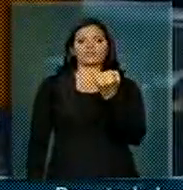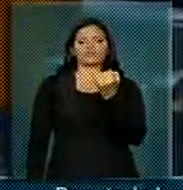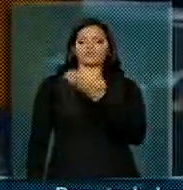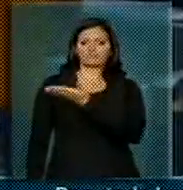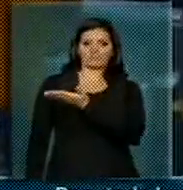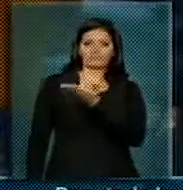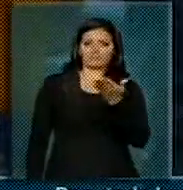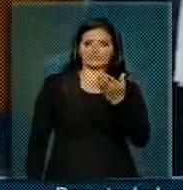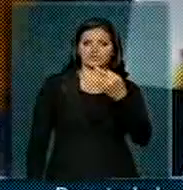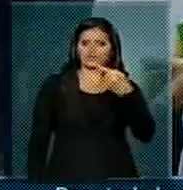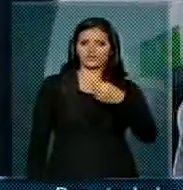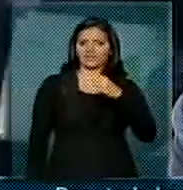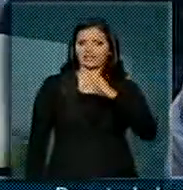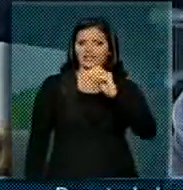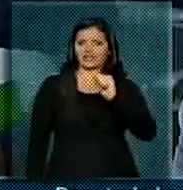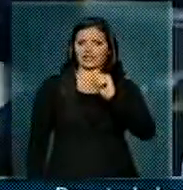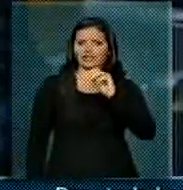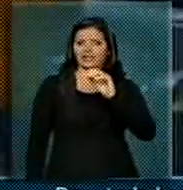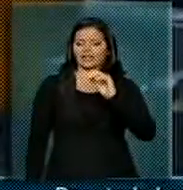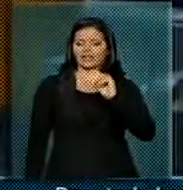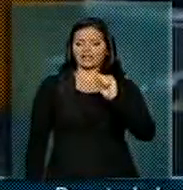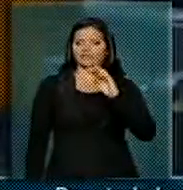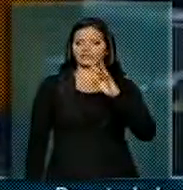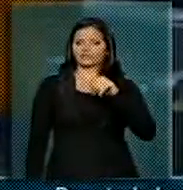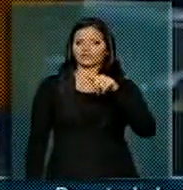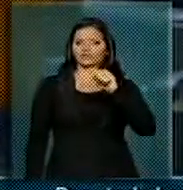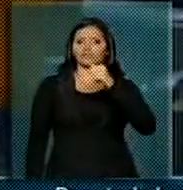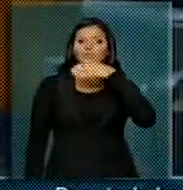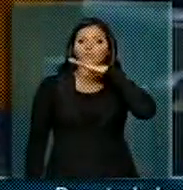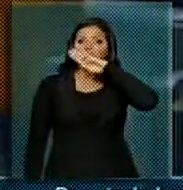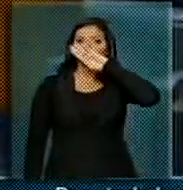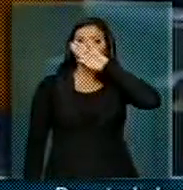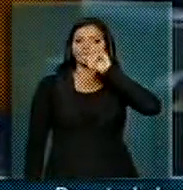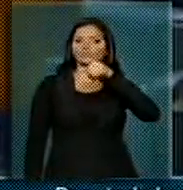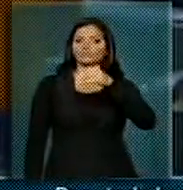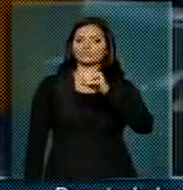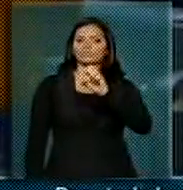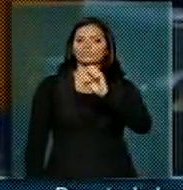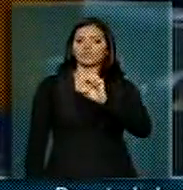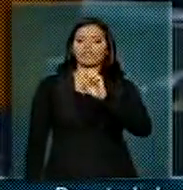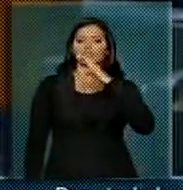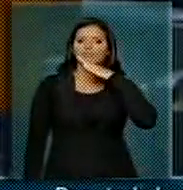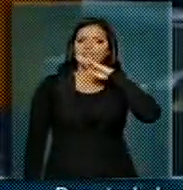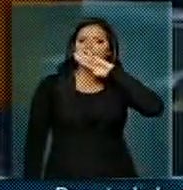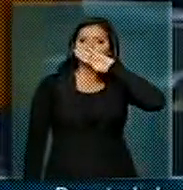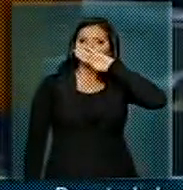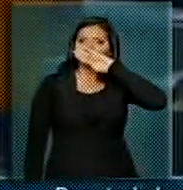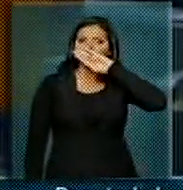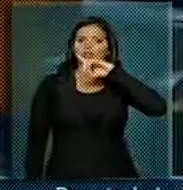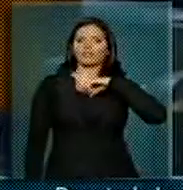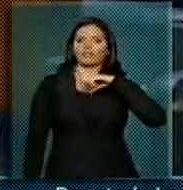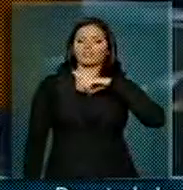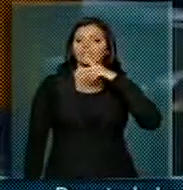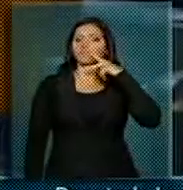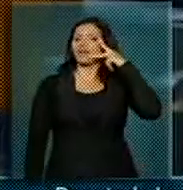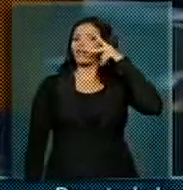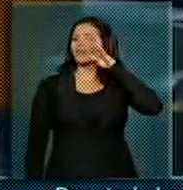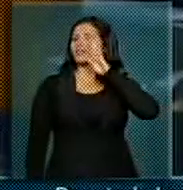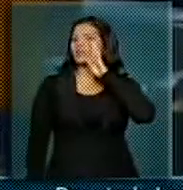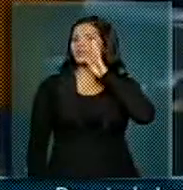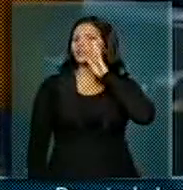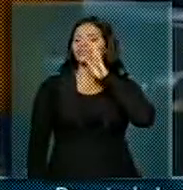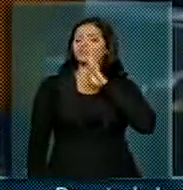receber na nossa cidade de Caratinga, Dom José Maria Pires, arcebispo da Paraíba,